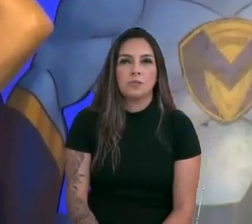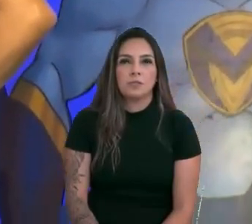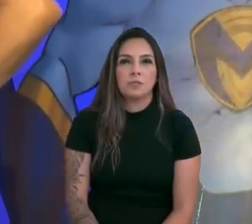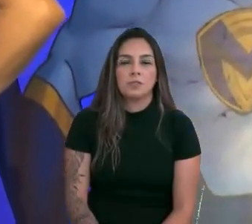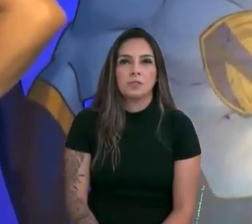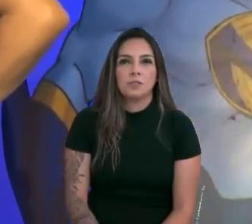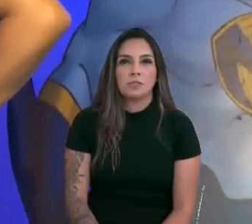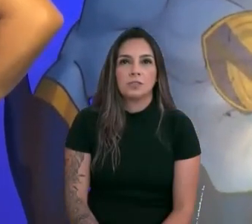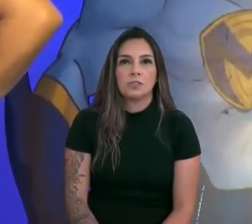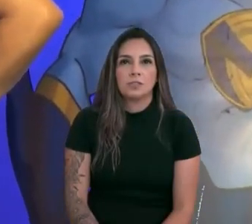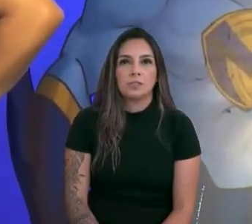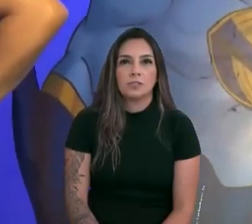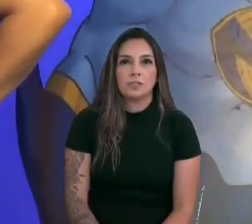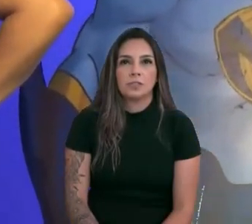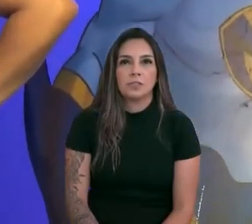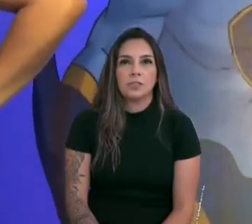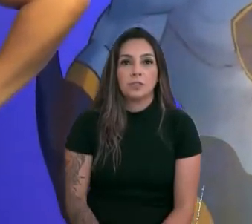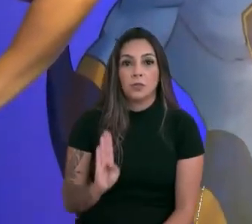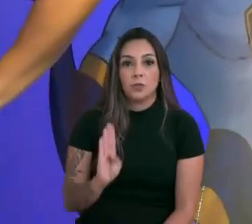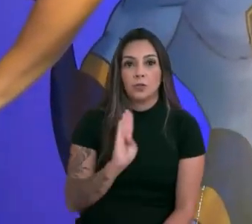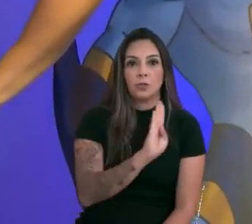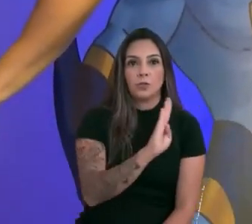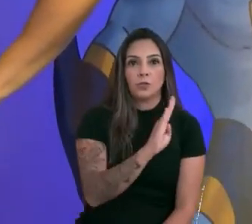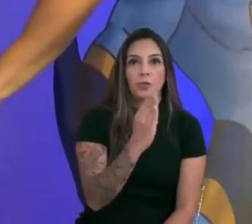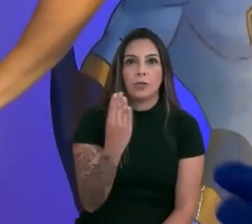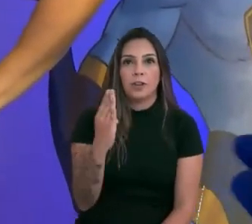Alguém falou tubarão?